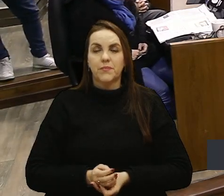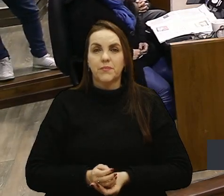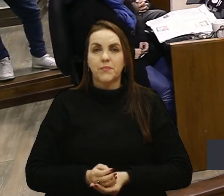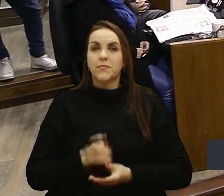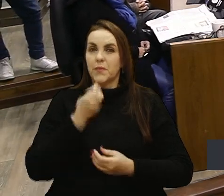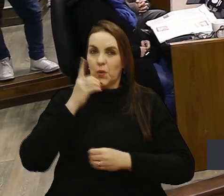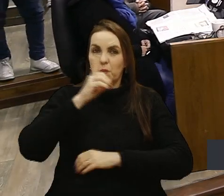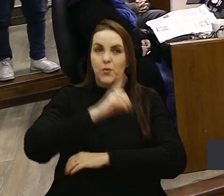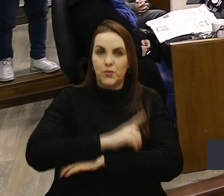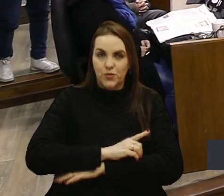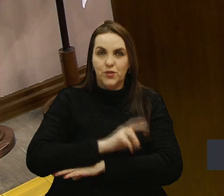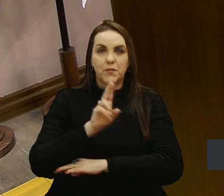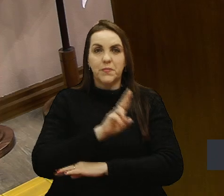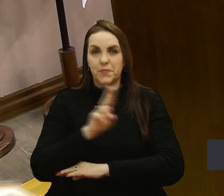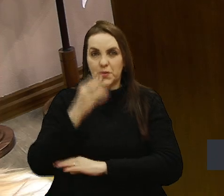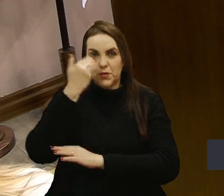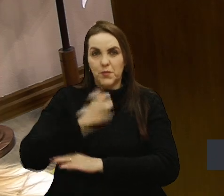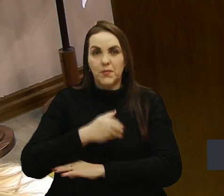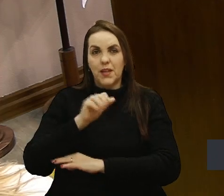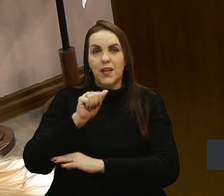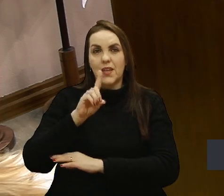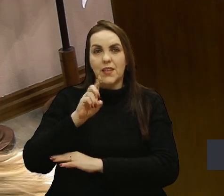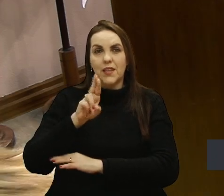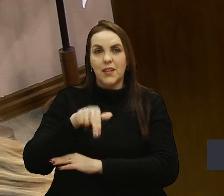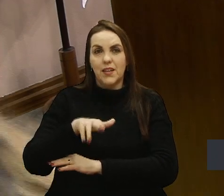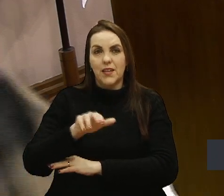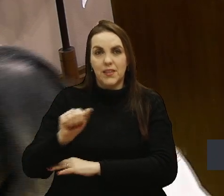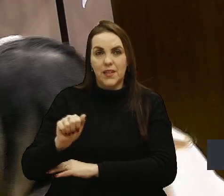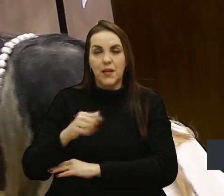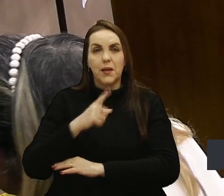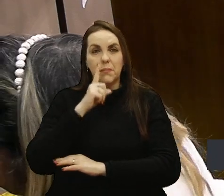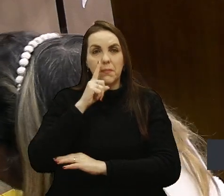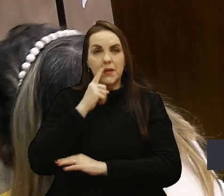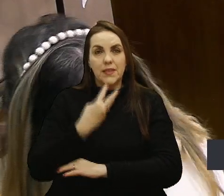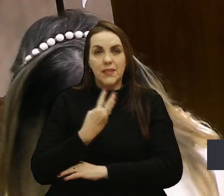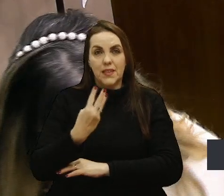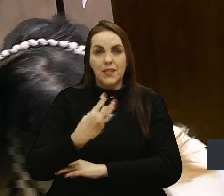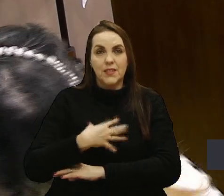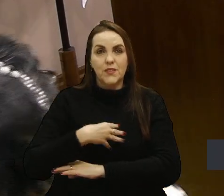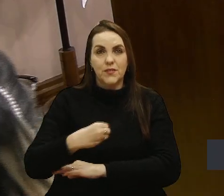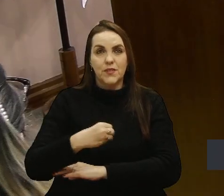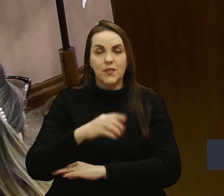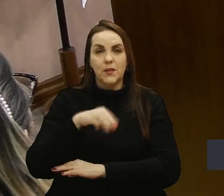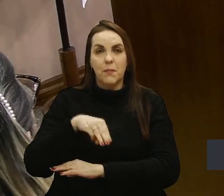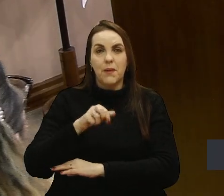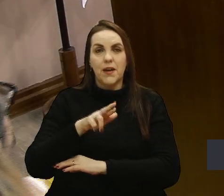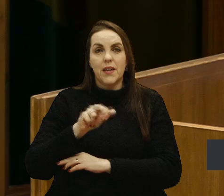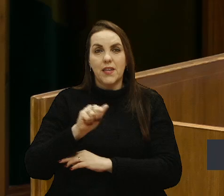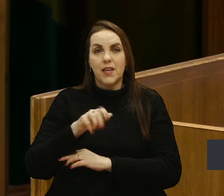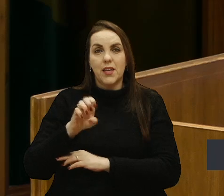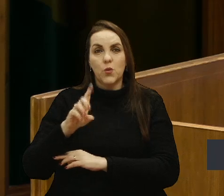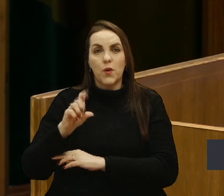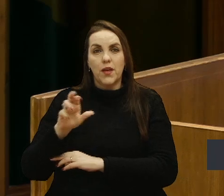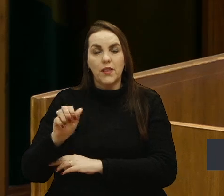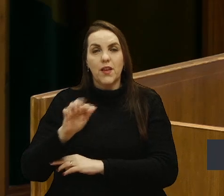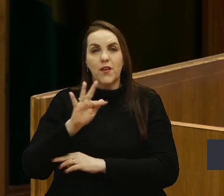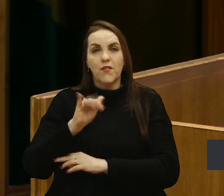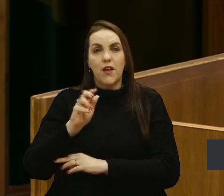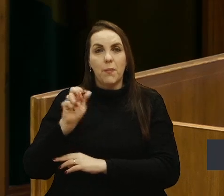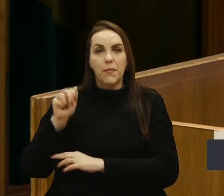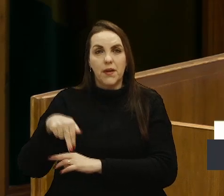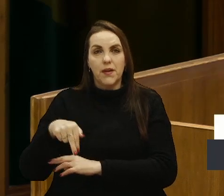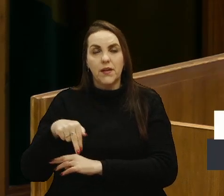Bom dia, me chamo Adriana, mãe de 3 filhos, né? Maria Eduarda, Fabiano Davi,